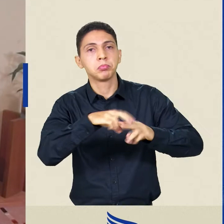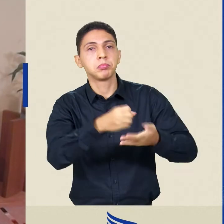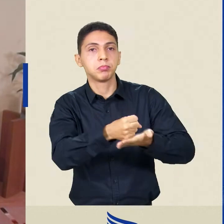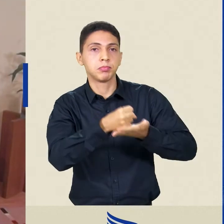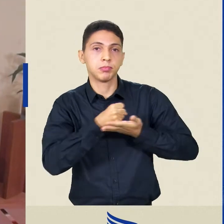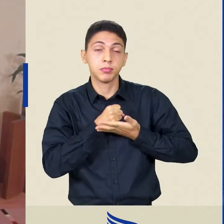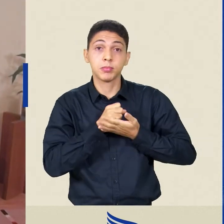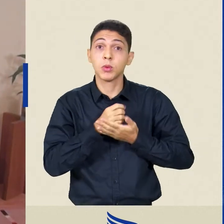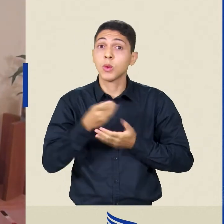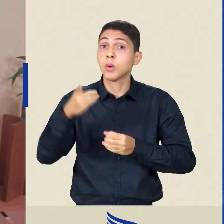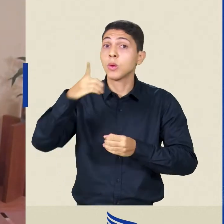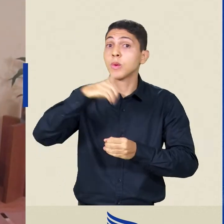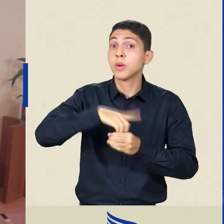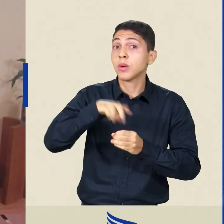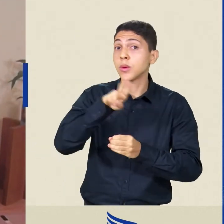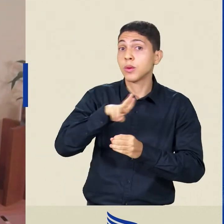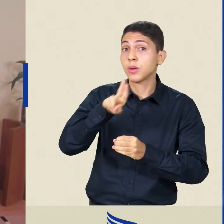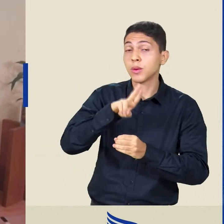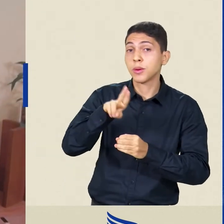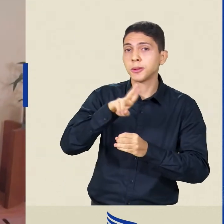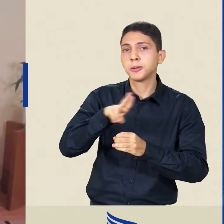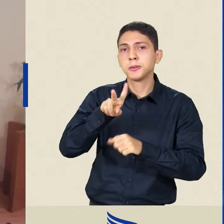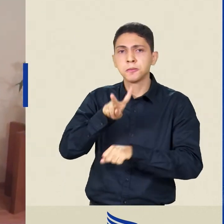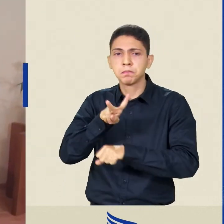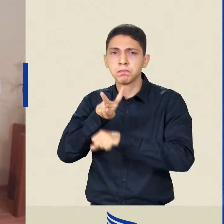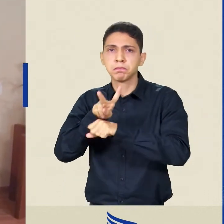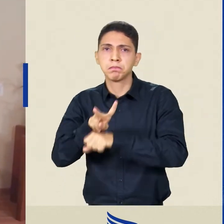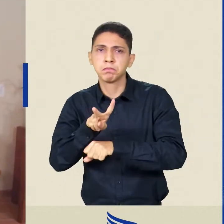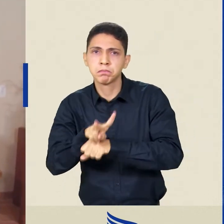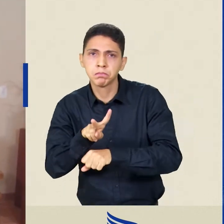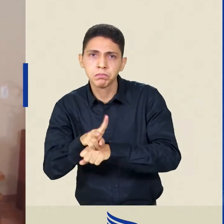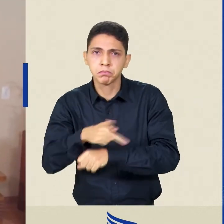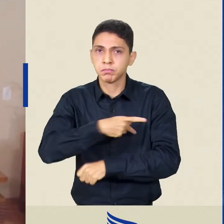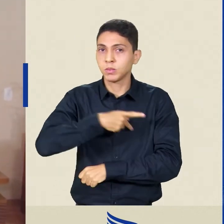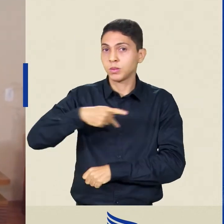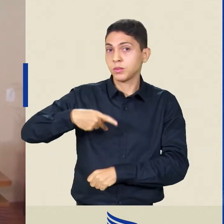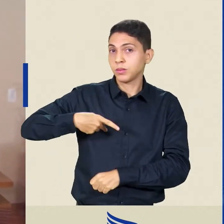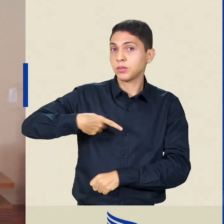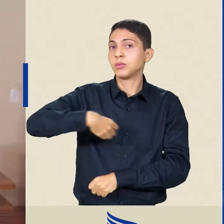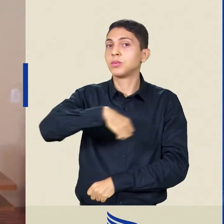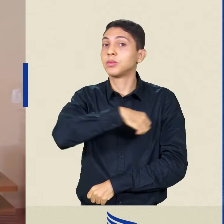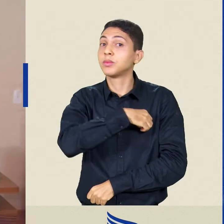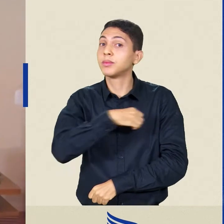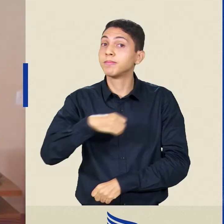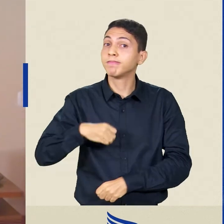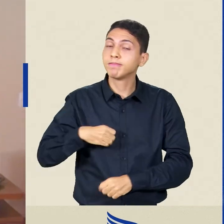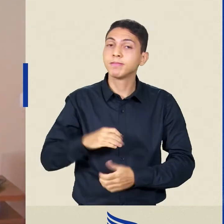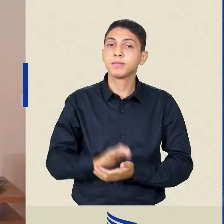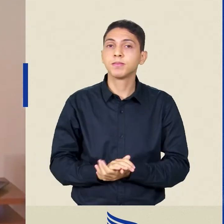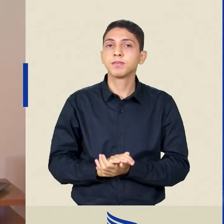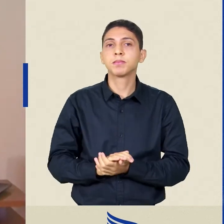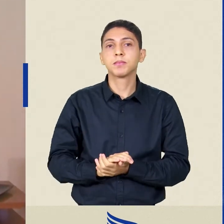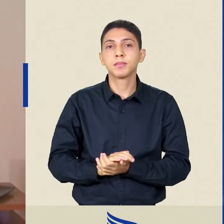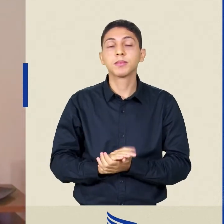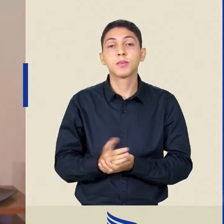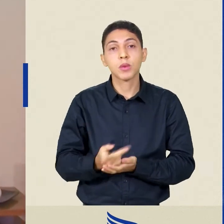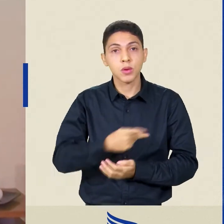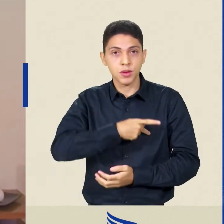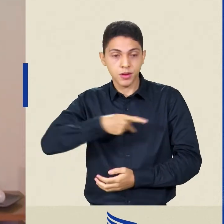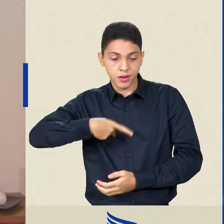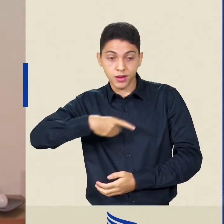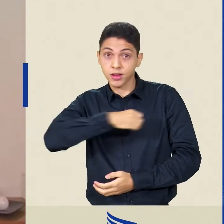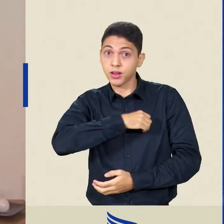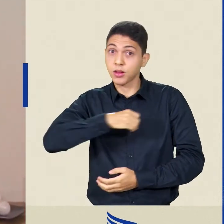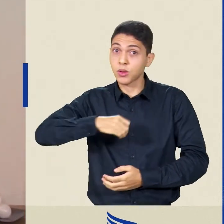deve ser usado para o sustento dos pastores e missionários, que são os levitas de hoje. Eles servem diretamente no